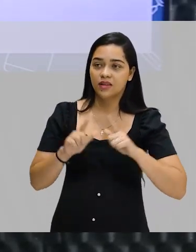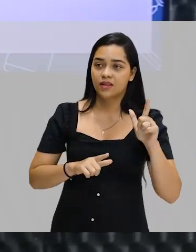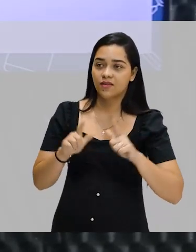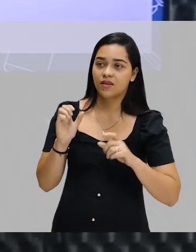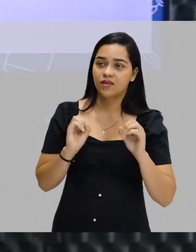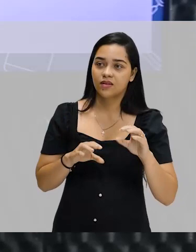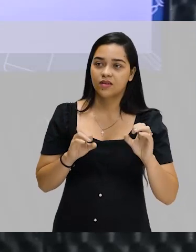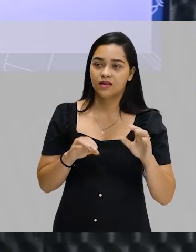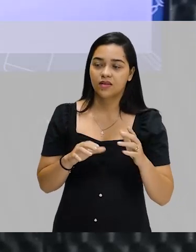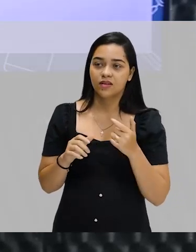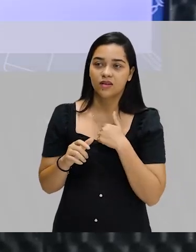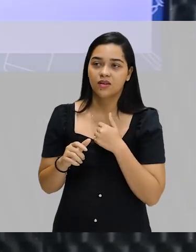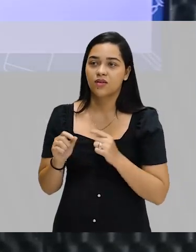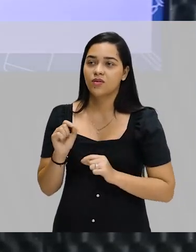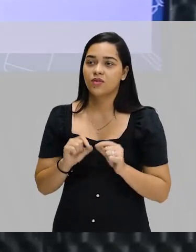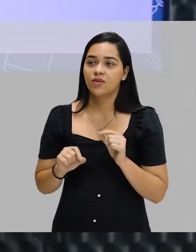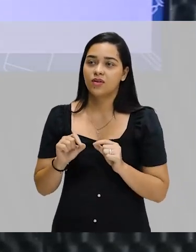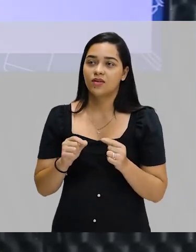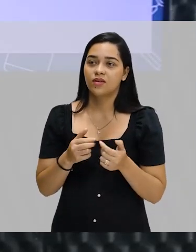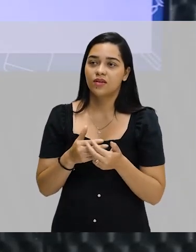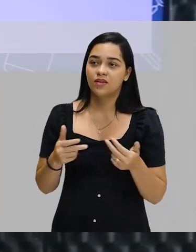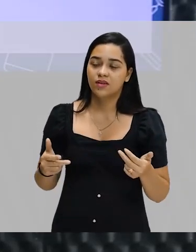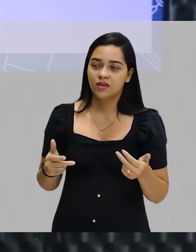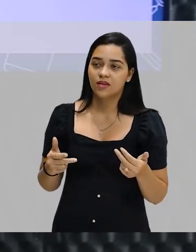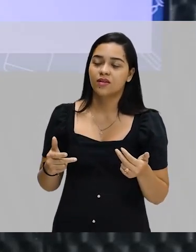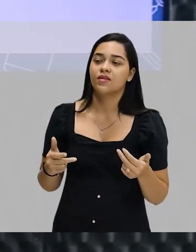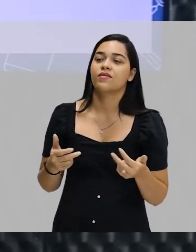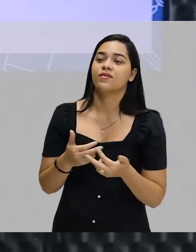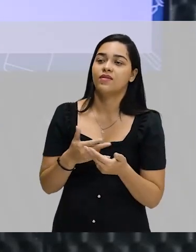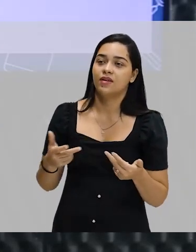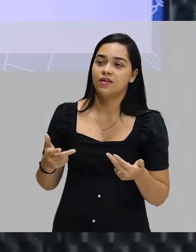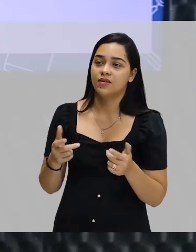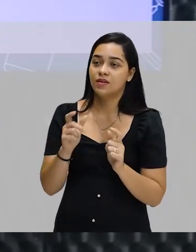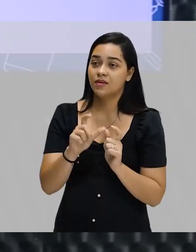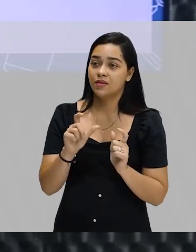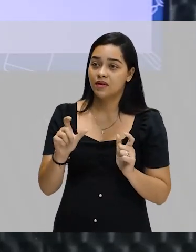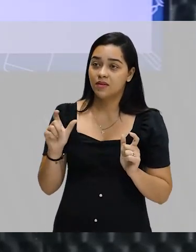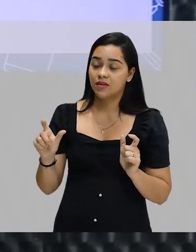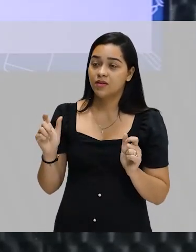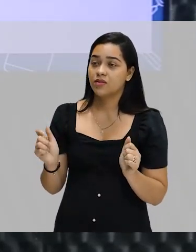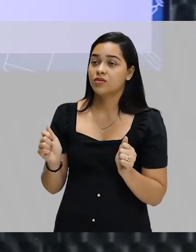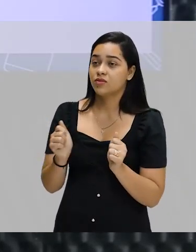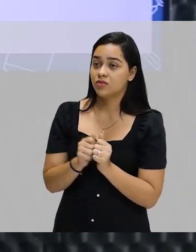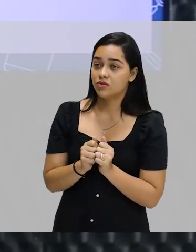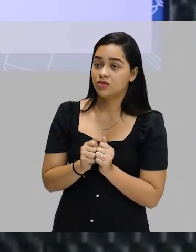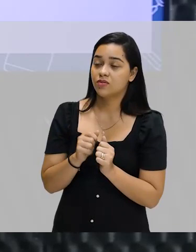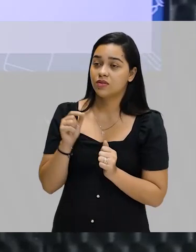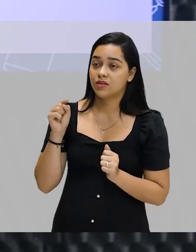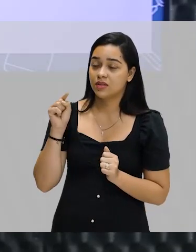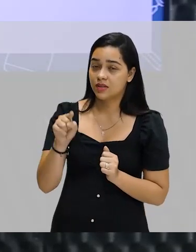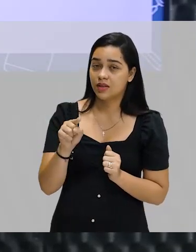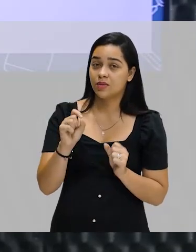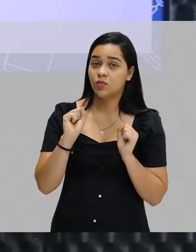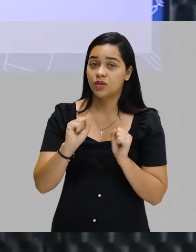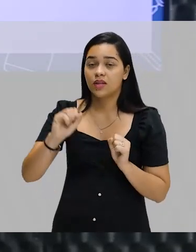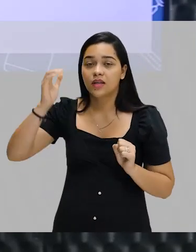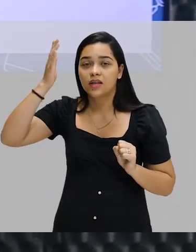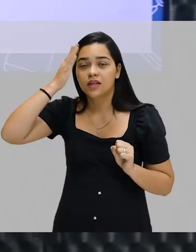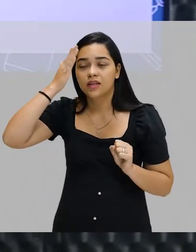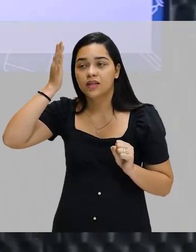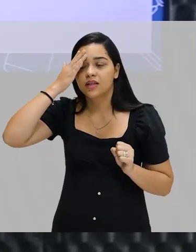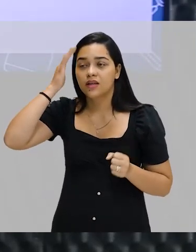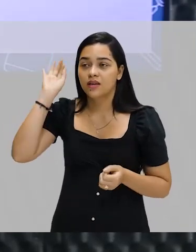Educação. Eu vou enrolando aqui, fazendo um apanhado de palavras juntas para fazer vocês compreenderem